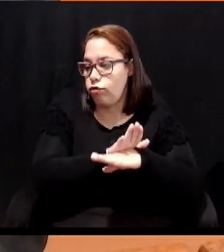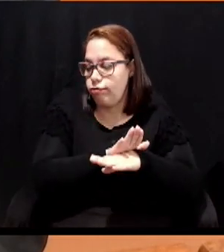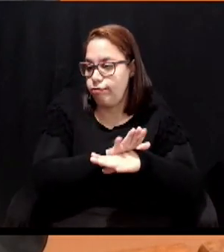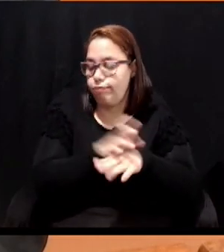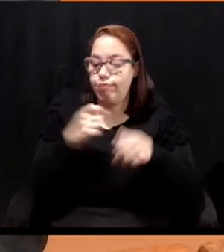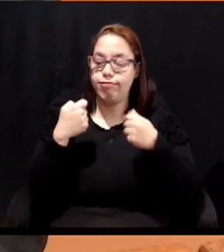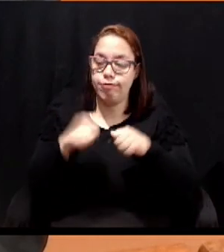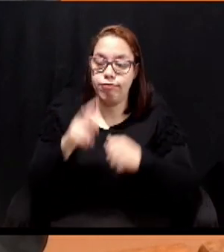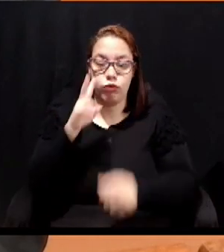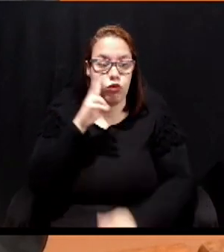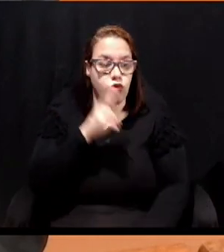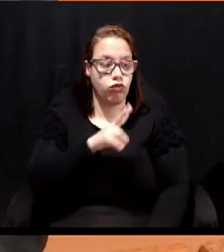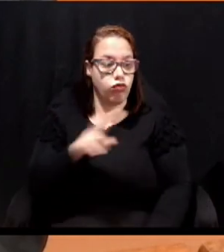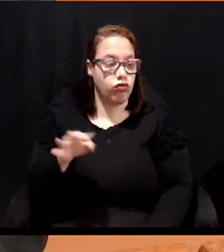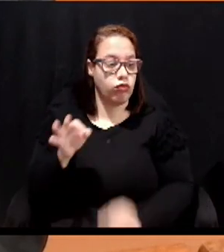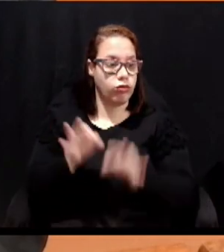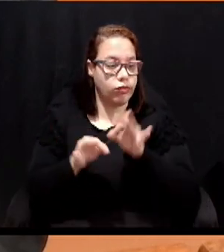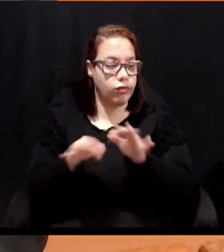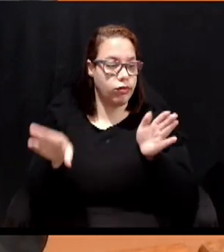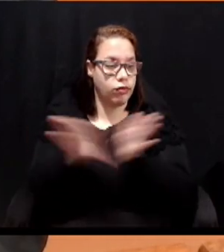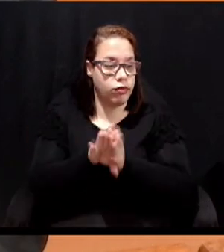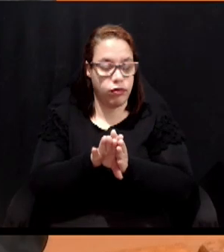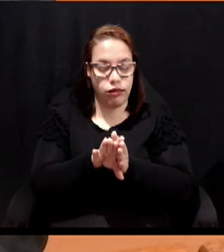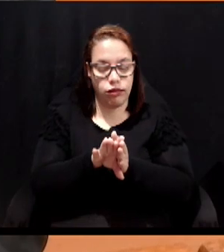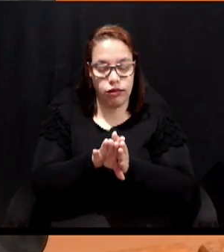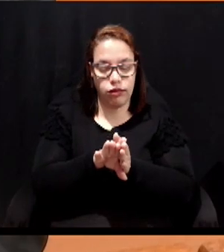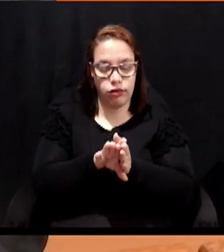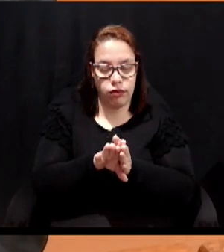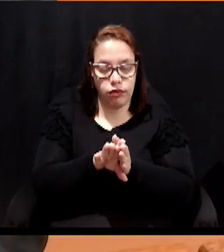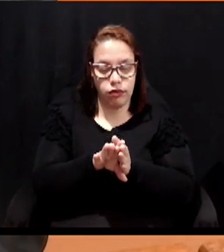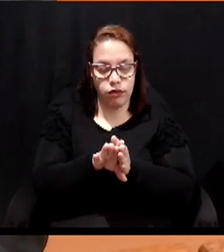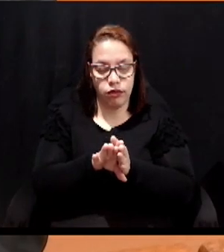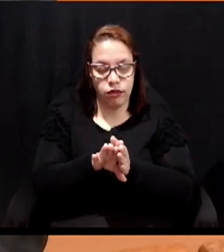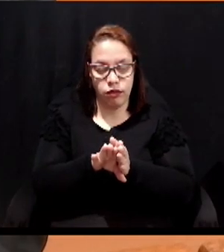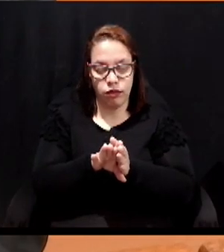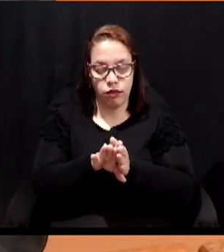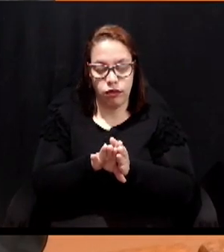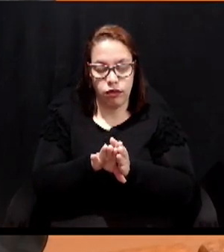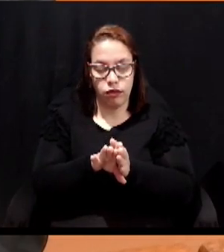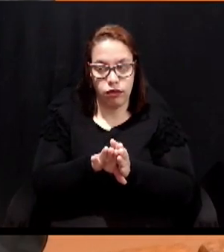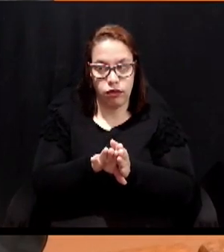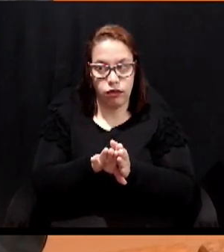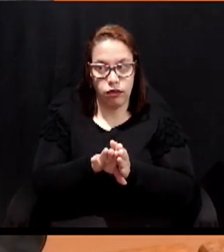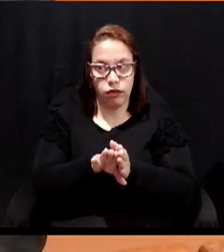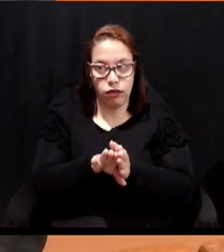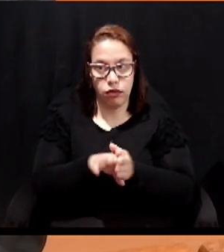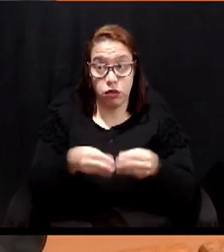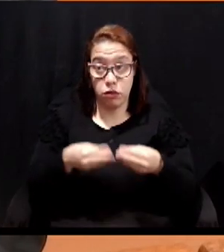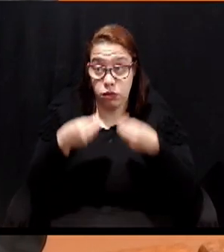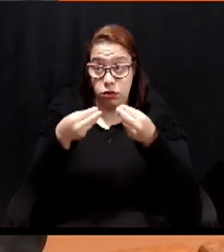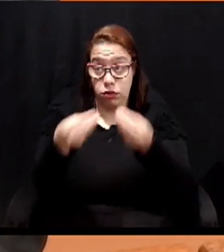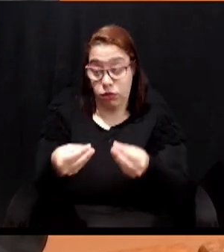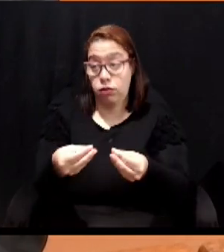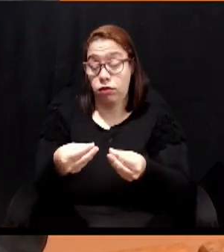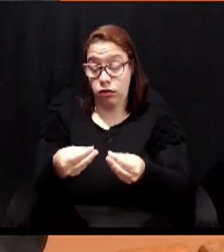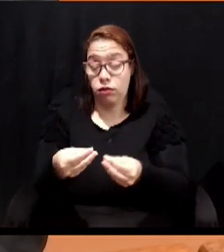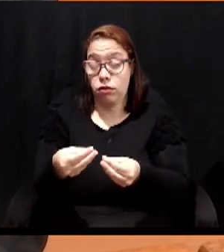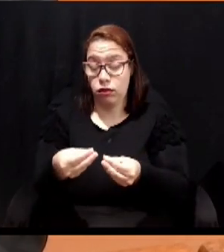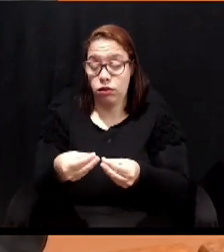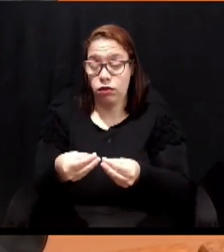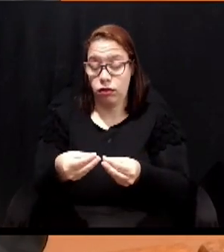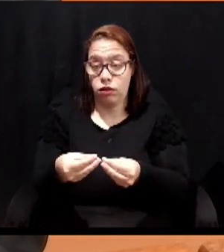olhando justamente isso, que chega agora para poder estar levando isso num